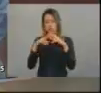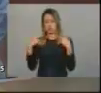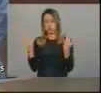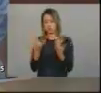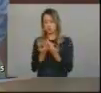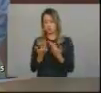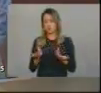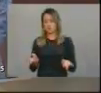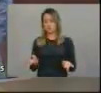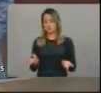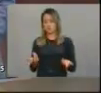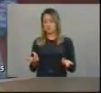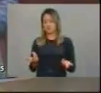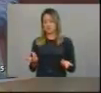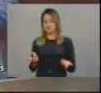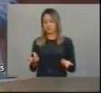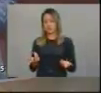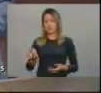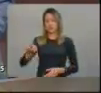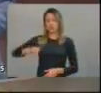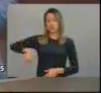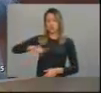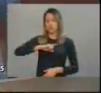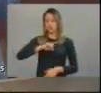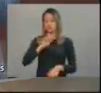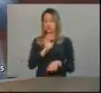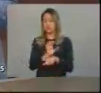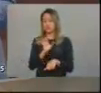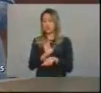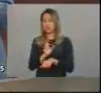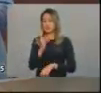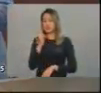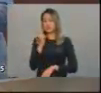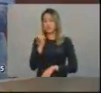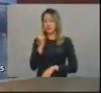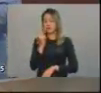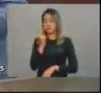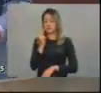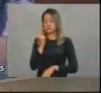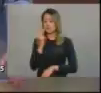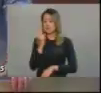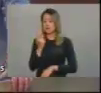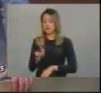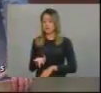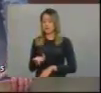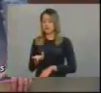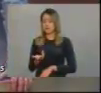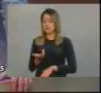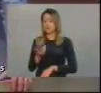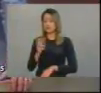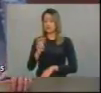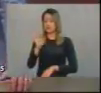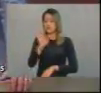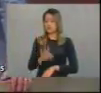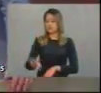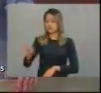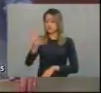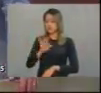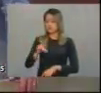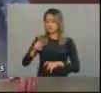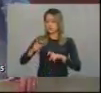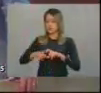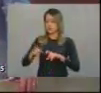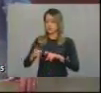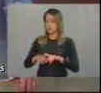beneficiado nós o Estado do Ceará são cinco faculdades de medicina que precisa por